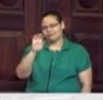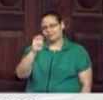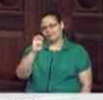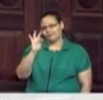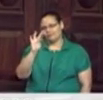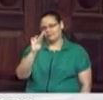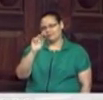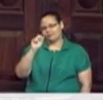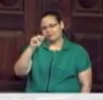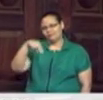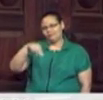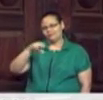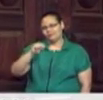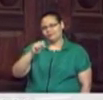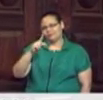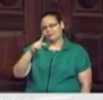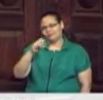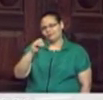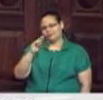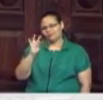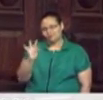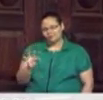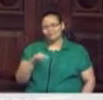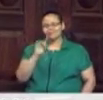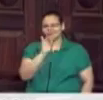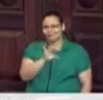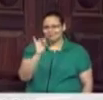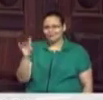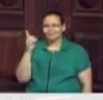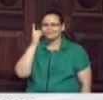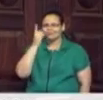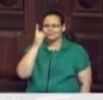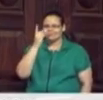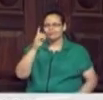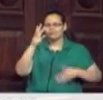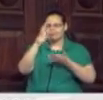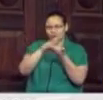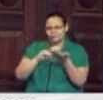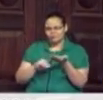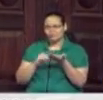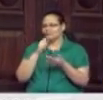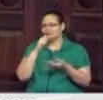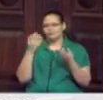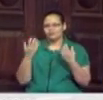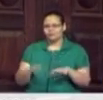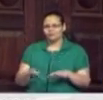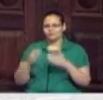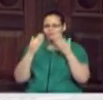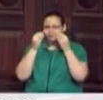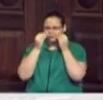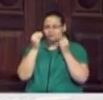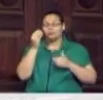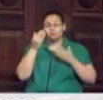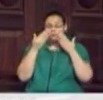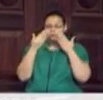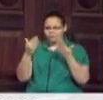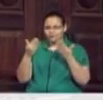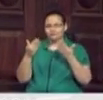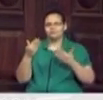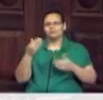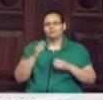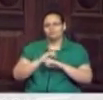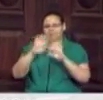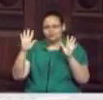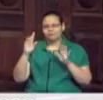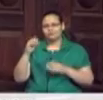O que leva cada deputado a se comprometer com esse modelo, a não querer transparência, a não querer votar